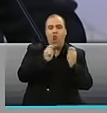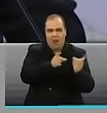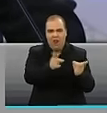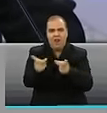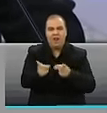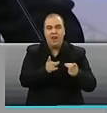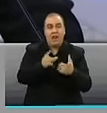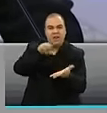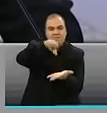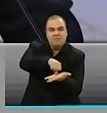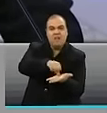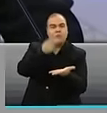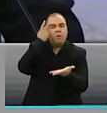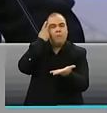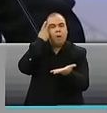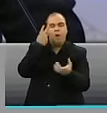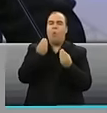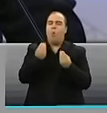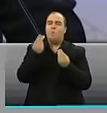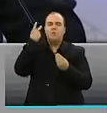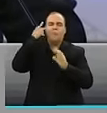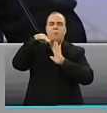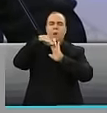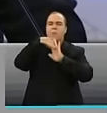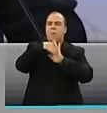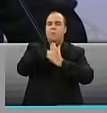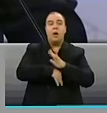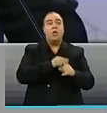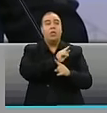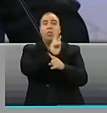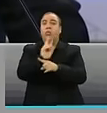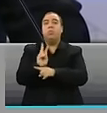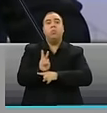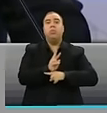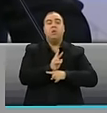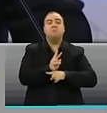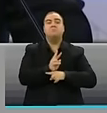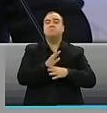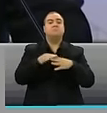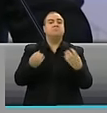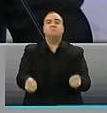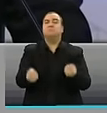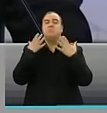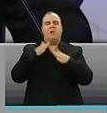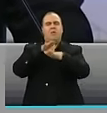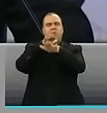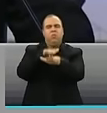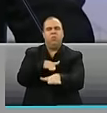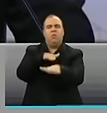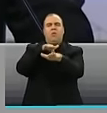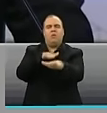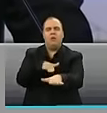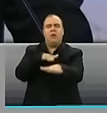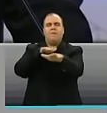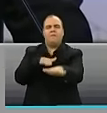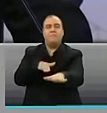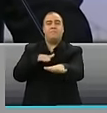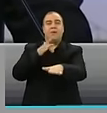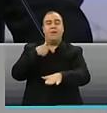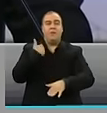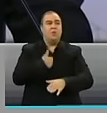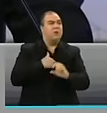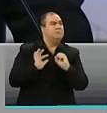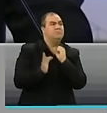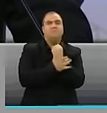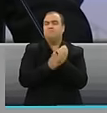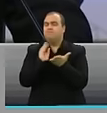Nunes? São Paulo cai em todos os índices. A zeladoria vai sabe-se Deus para onde. O trânsito cada vez maior, a gente cada vez mais